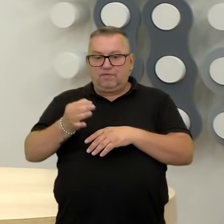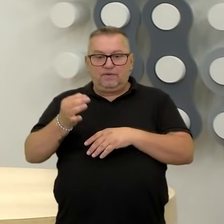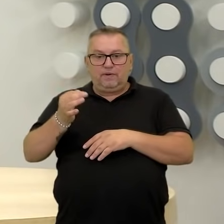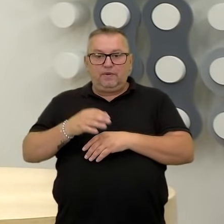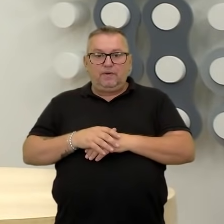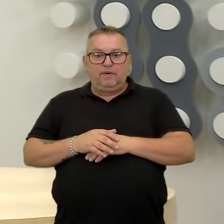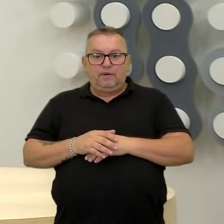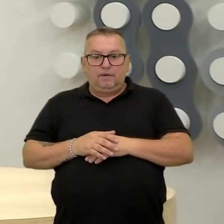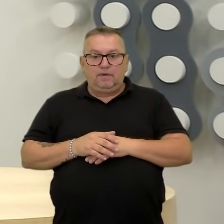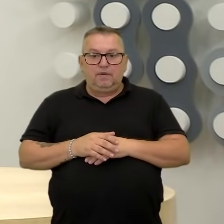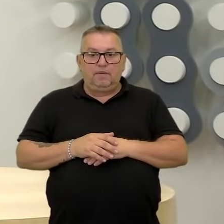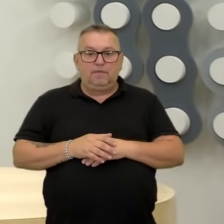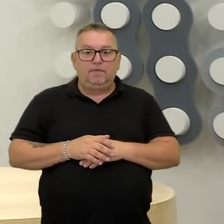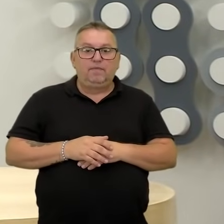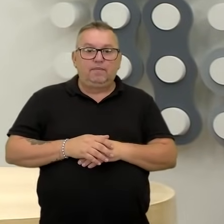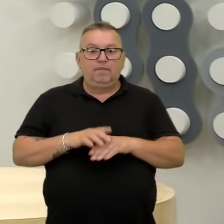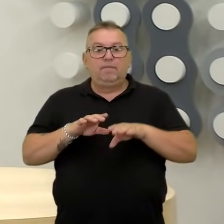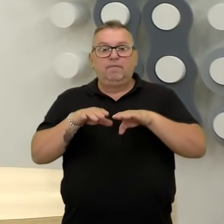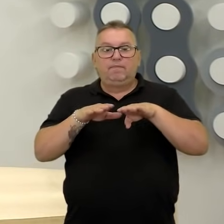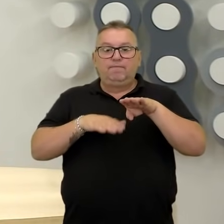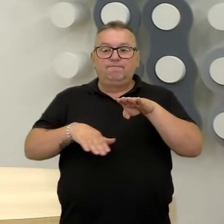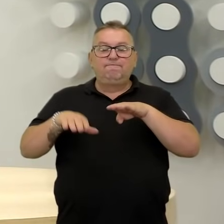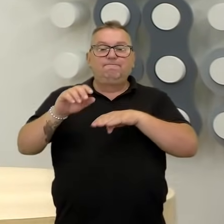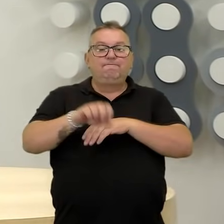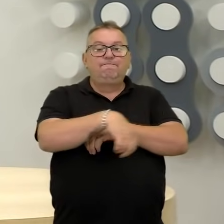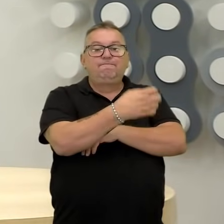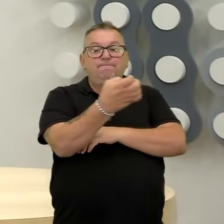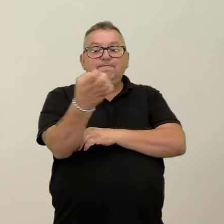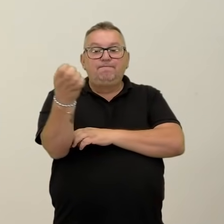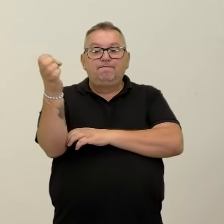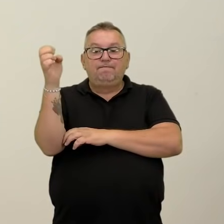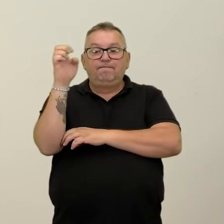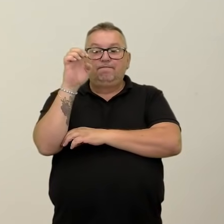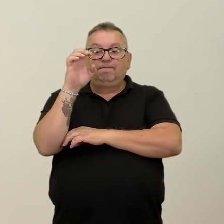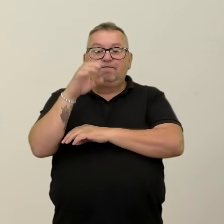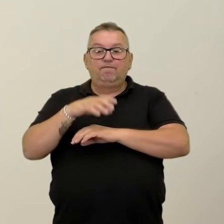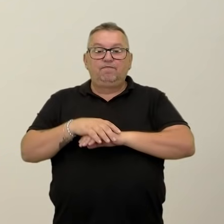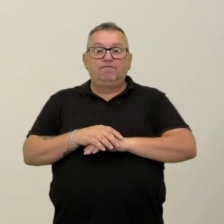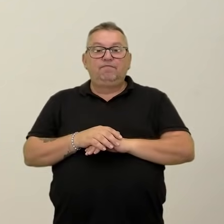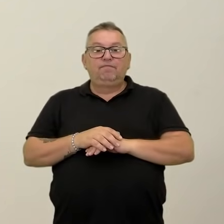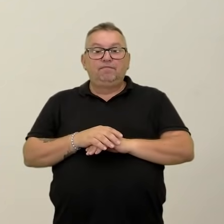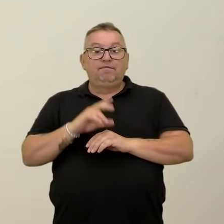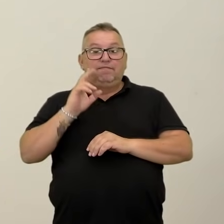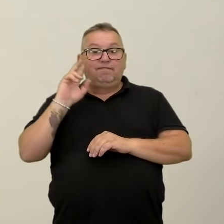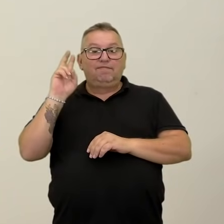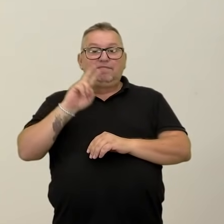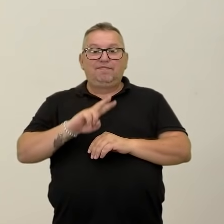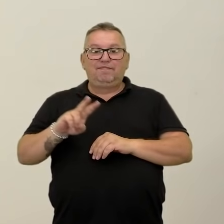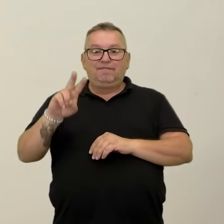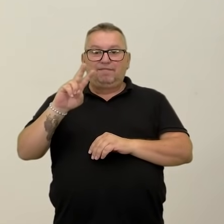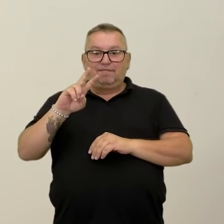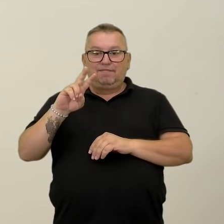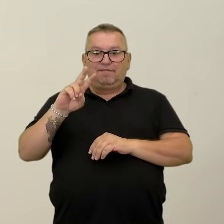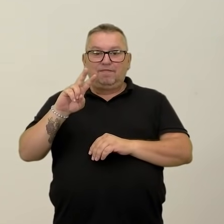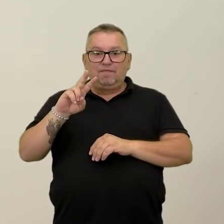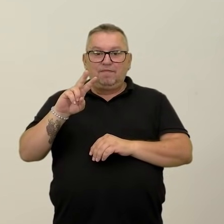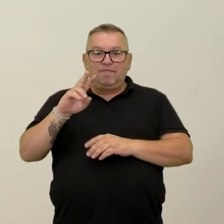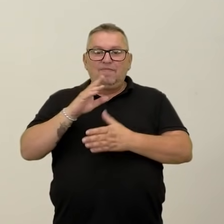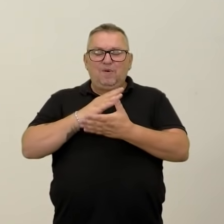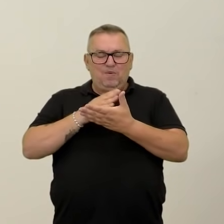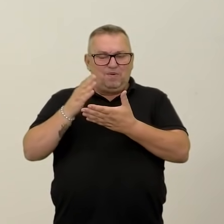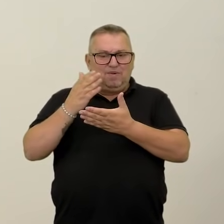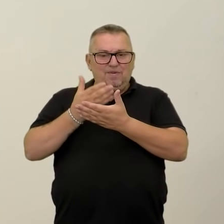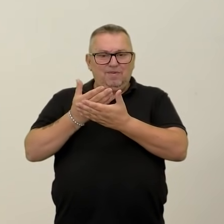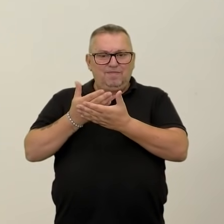e desequilíbrio Ecológico olha só é porque veja bem essa desequilíbrio eu vou nessa